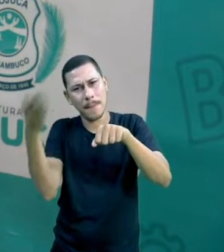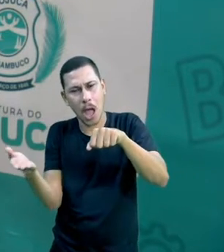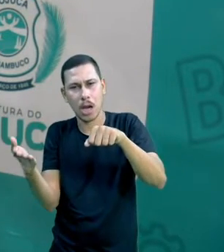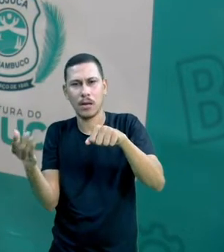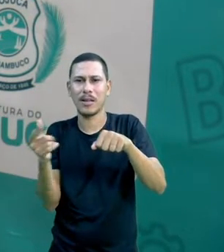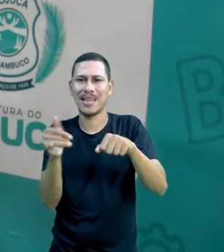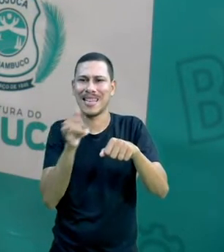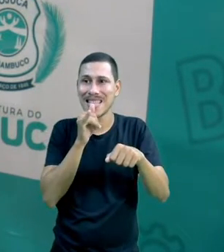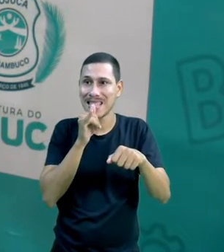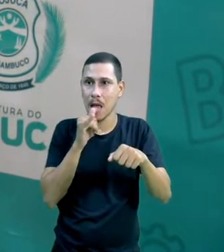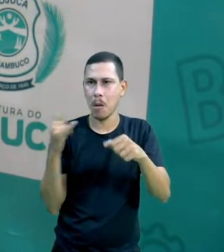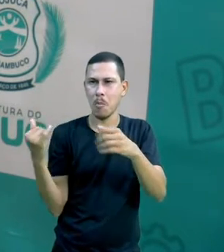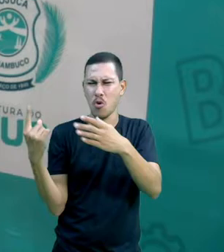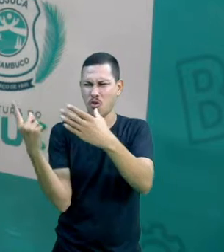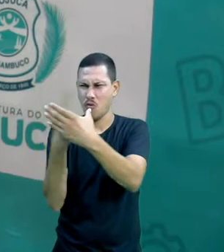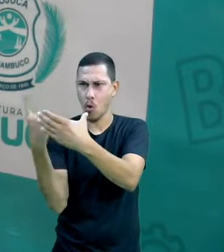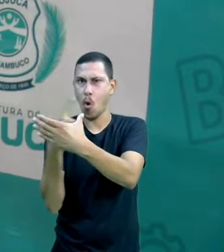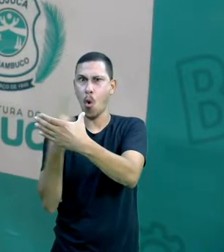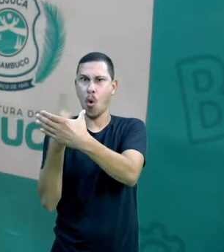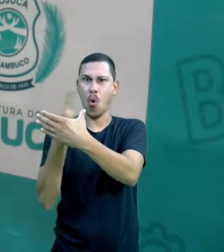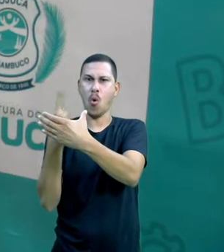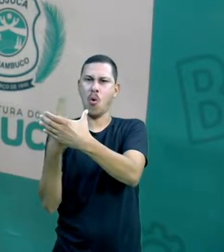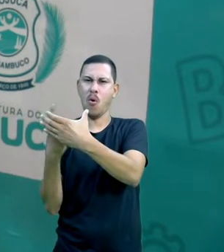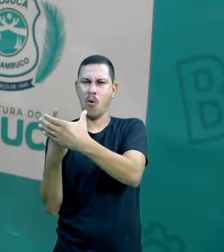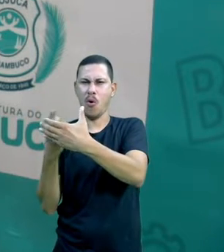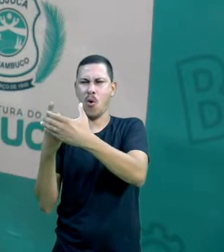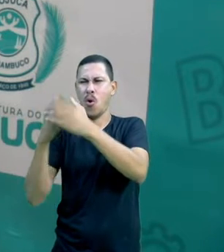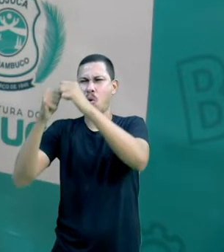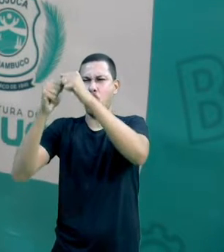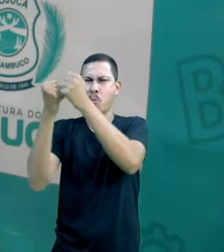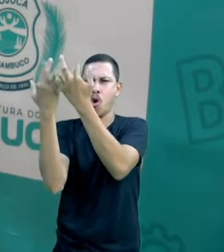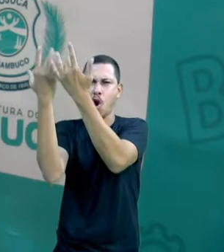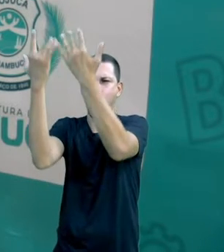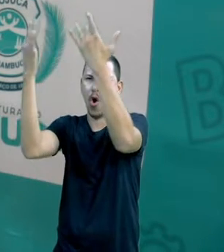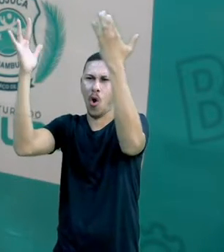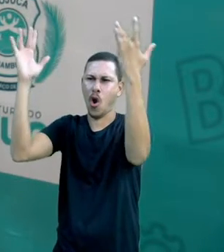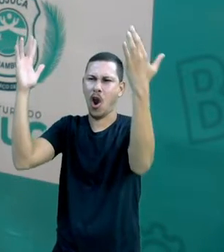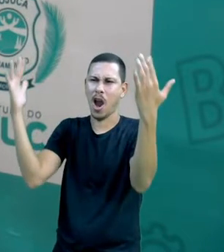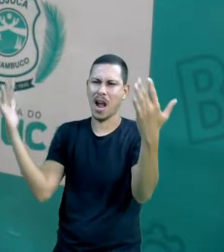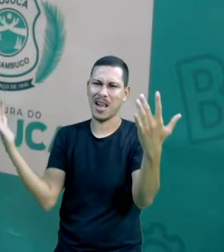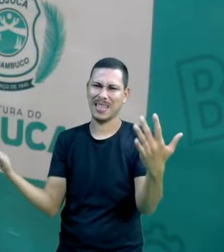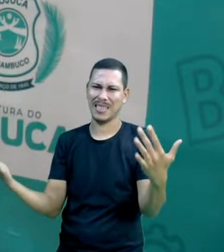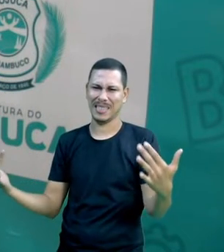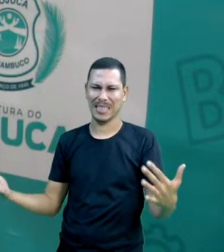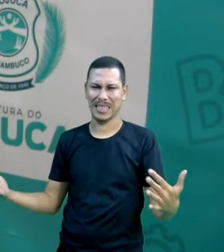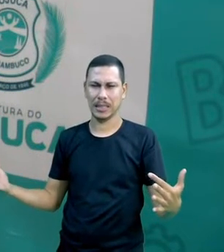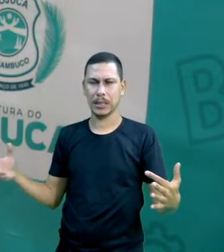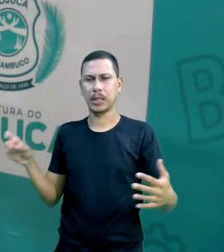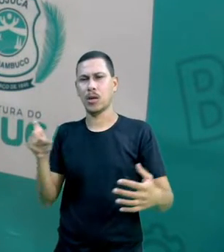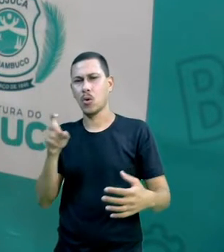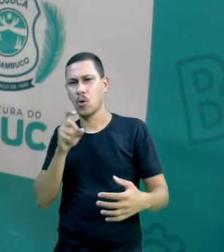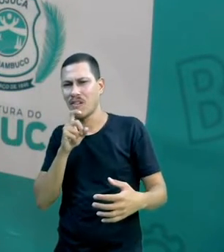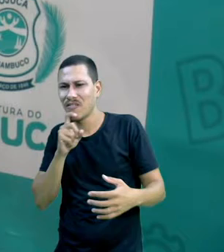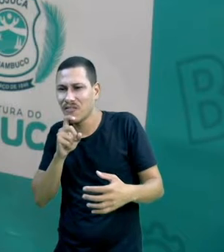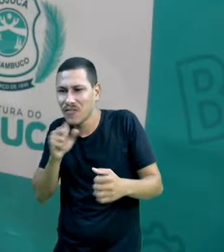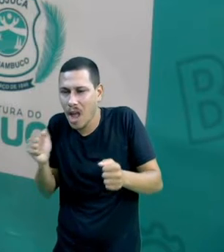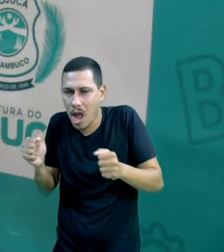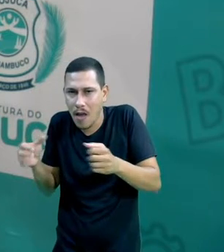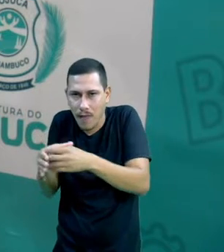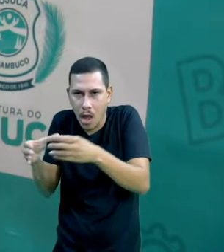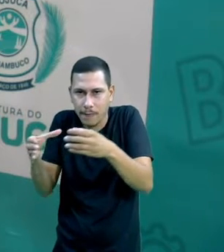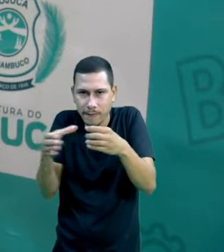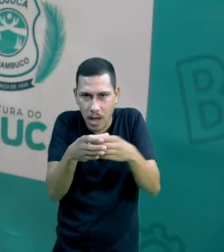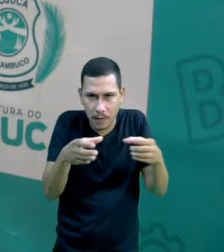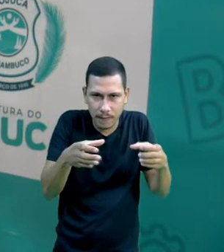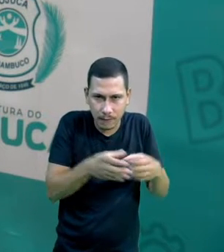vulcão, e aí é que vai diferenciar o tipo de rocha magmática, porque a gente tem dois tipos. A